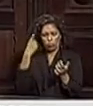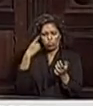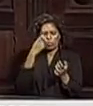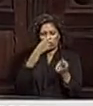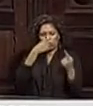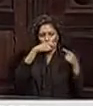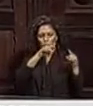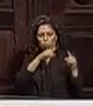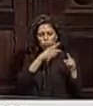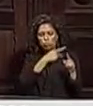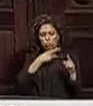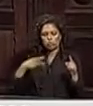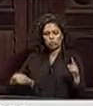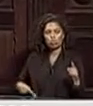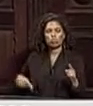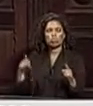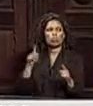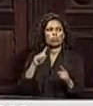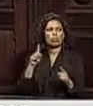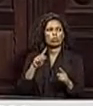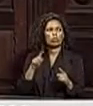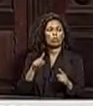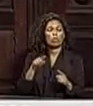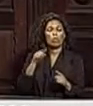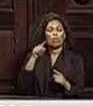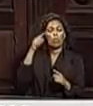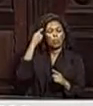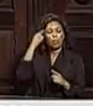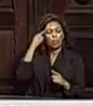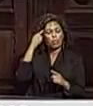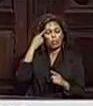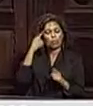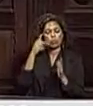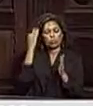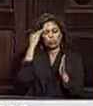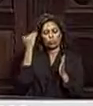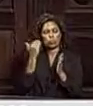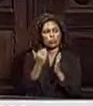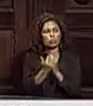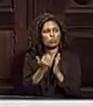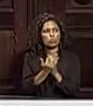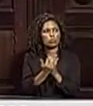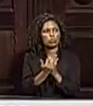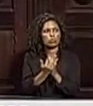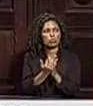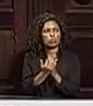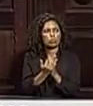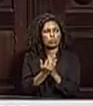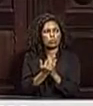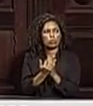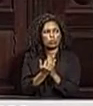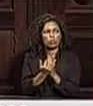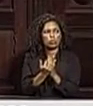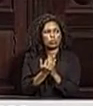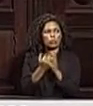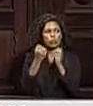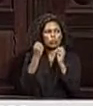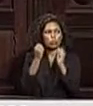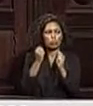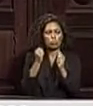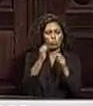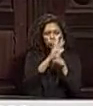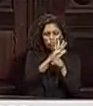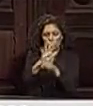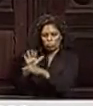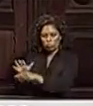acho que o projeto, ou os projetos que dizem respeito ao Repetro, de alguma forma podem exercer uma influência lesiva sobre o